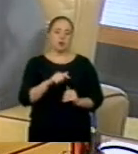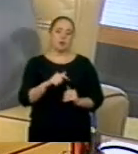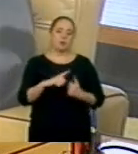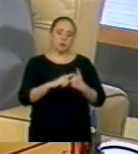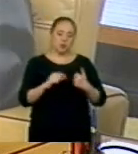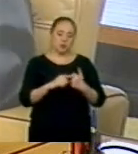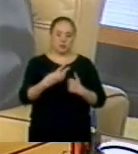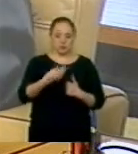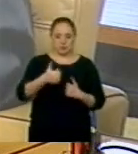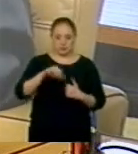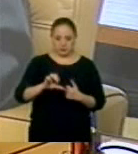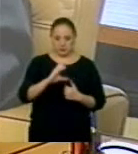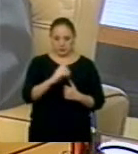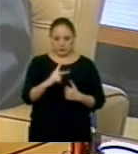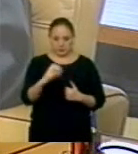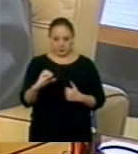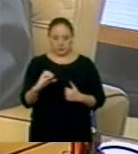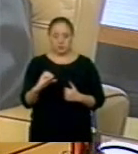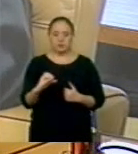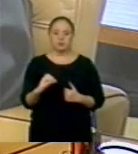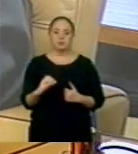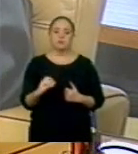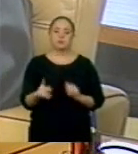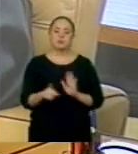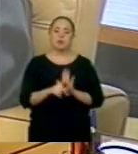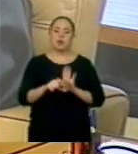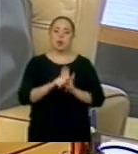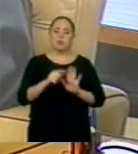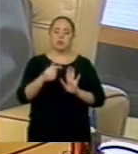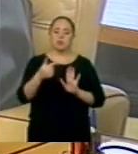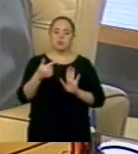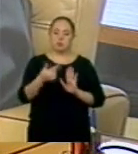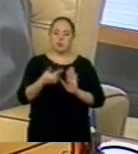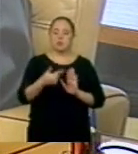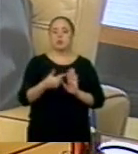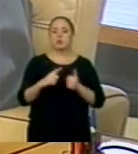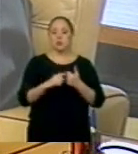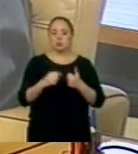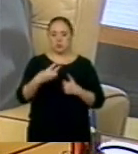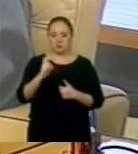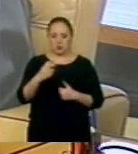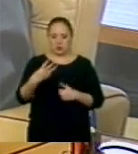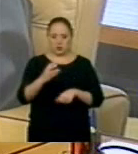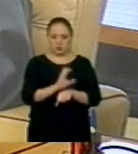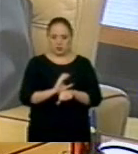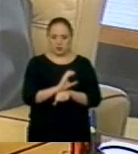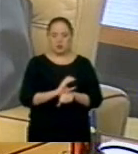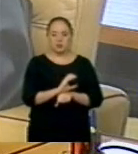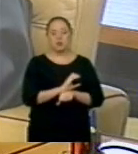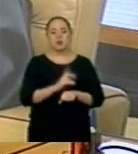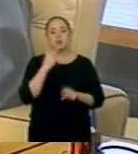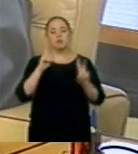Código de Processo Penal ao regime do parágrafo 2º do artigo 53 da Constituição, que se reporta